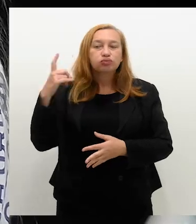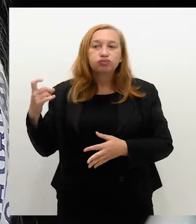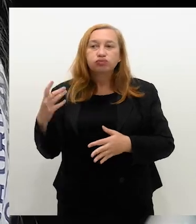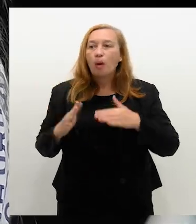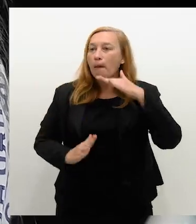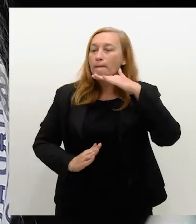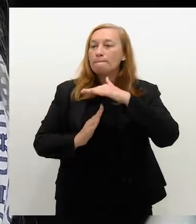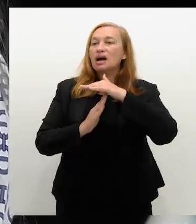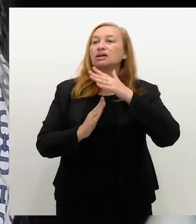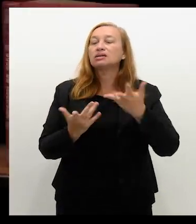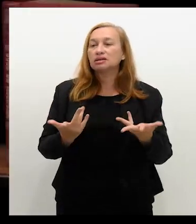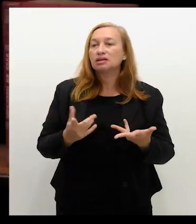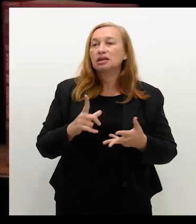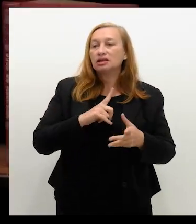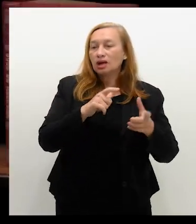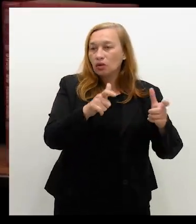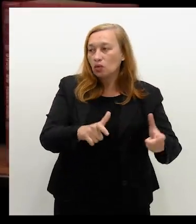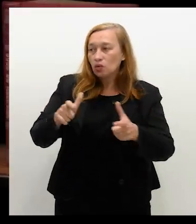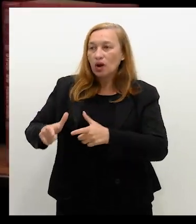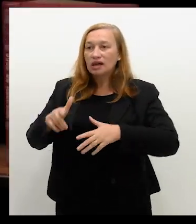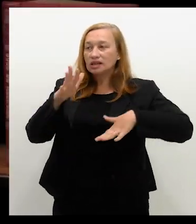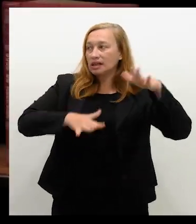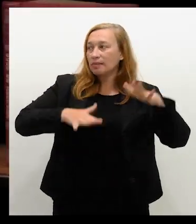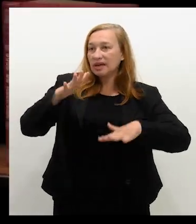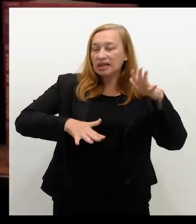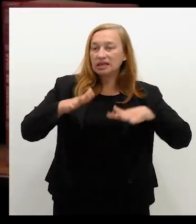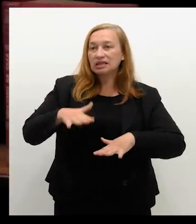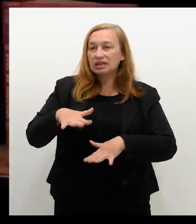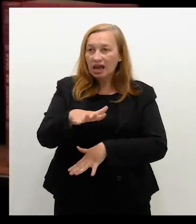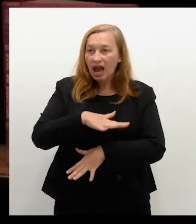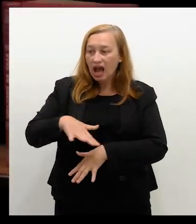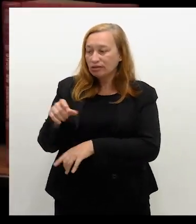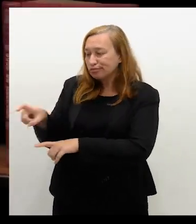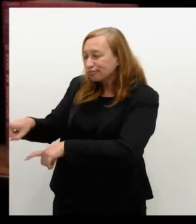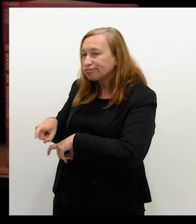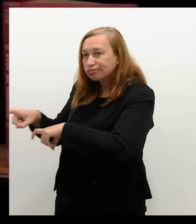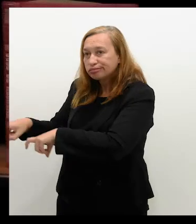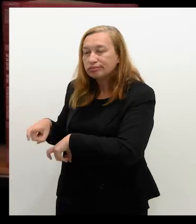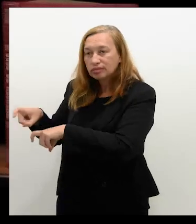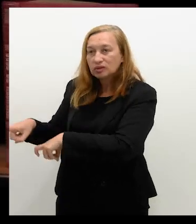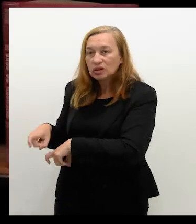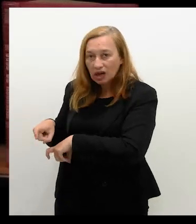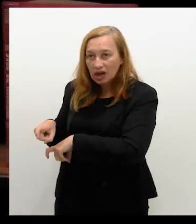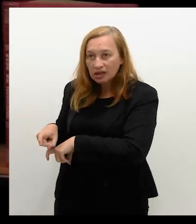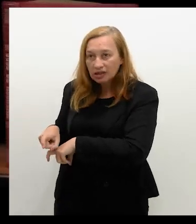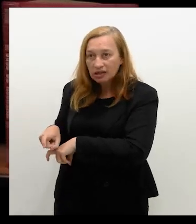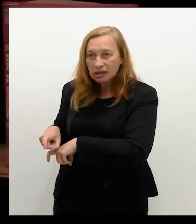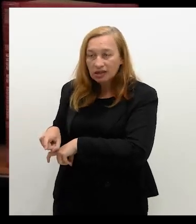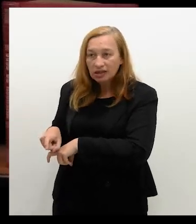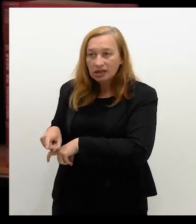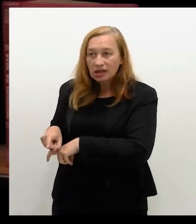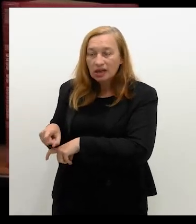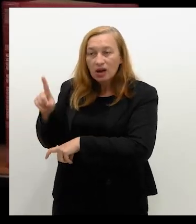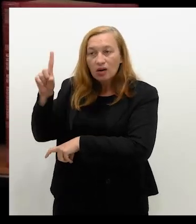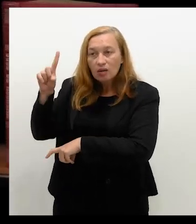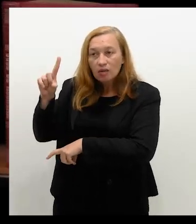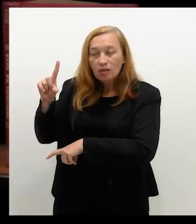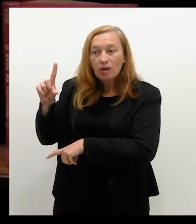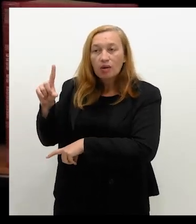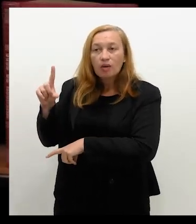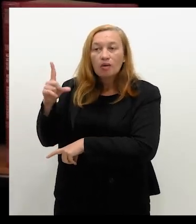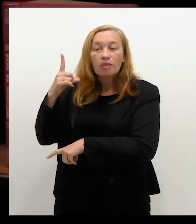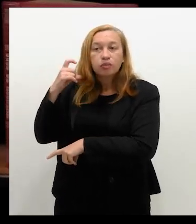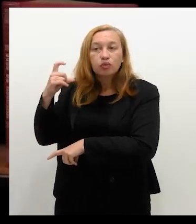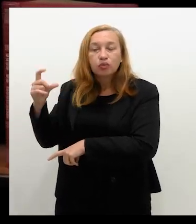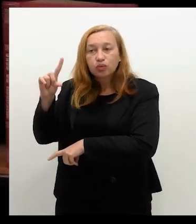máximo? Isso, então, existem locais, dependendo, se você tem áreas rurais. Nas áreas rurais a gente tolera menor barulho por causa